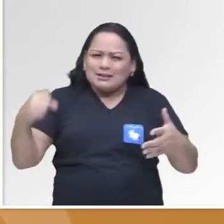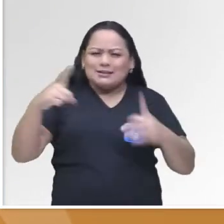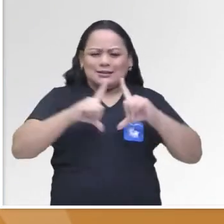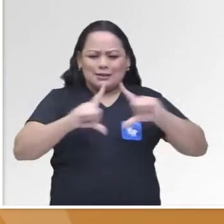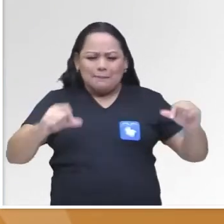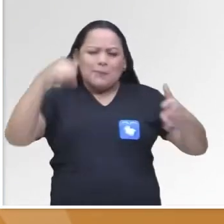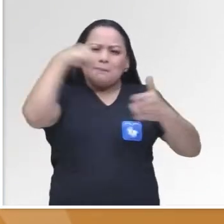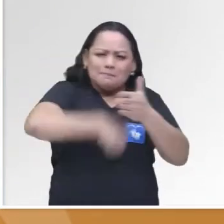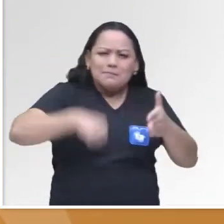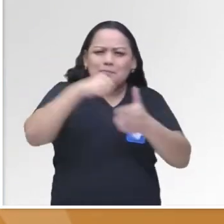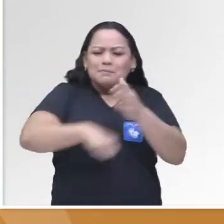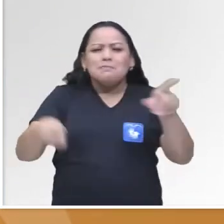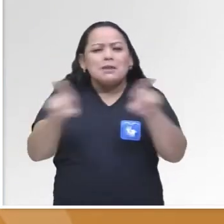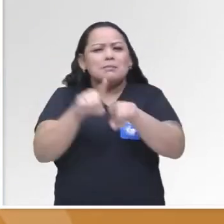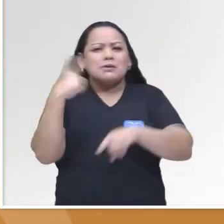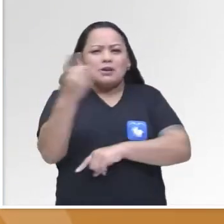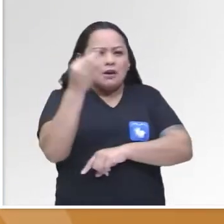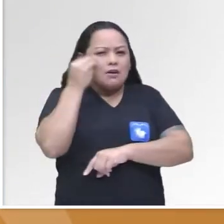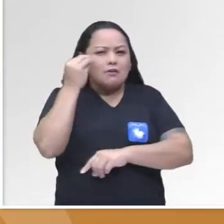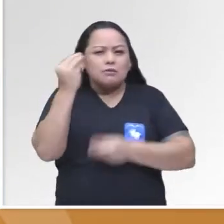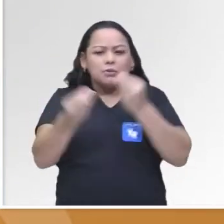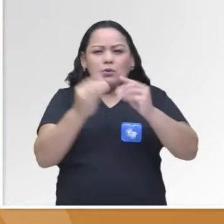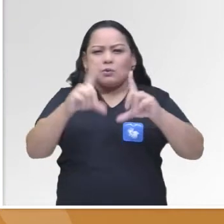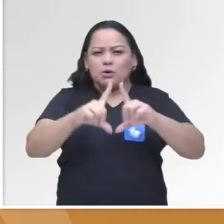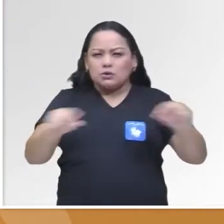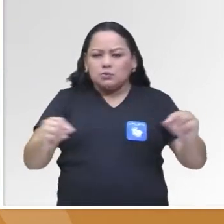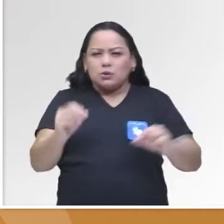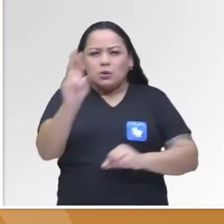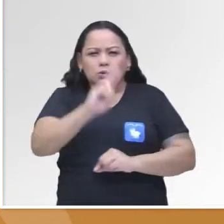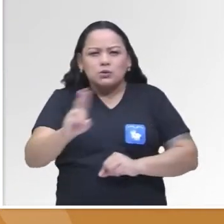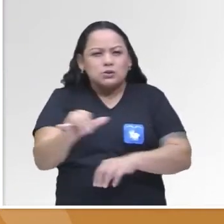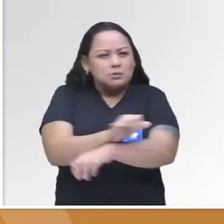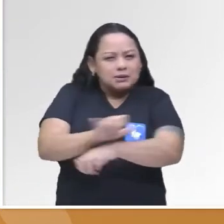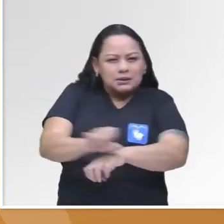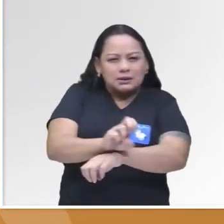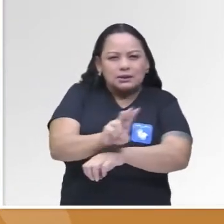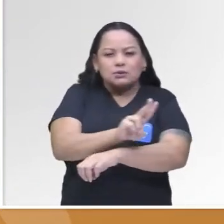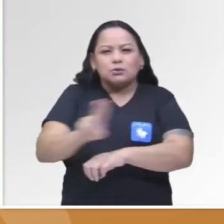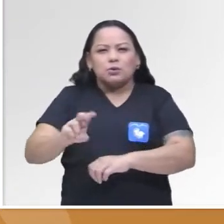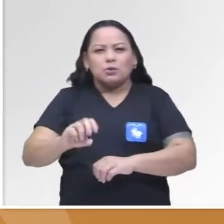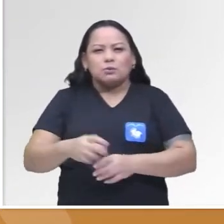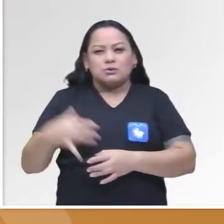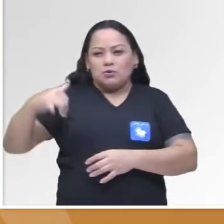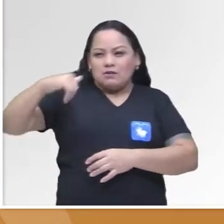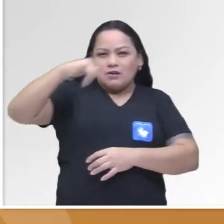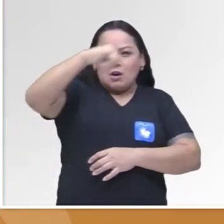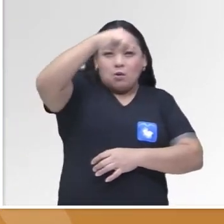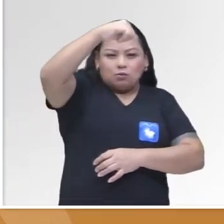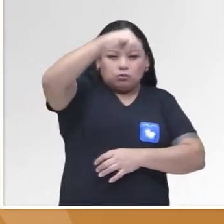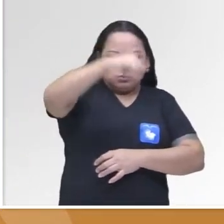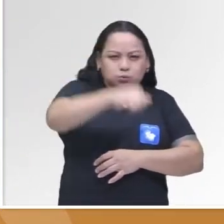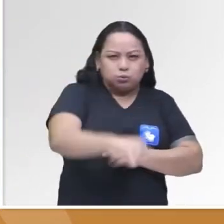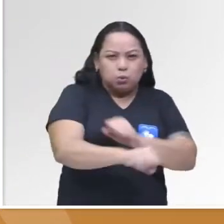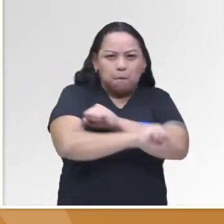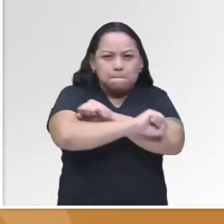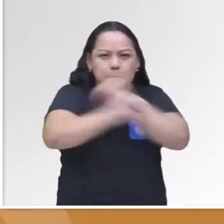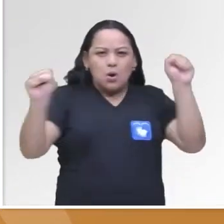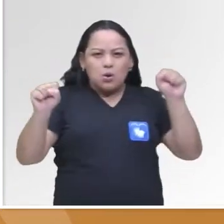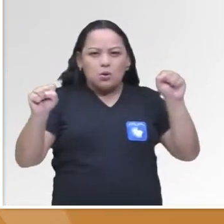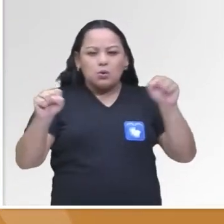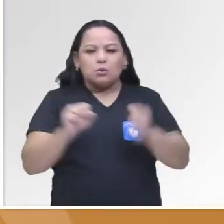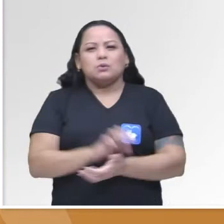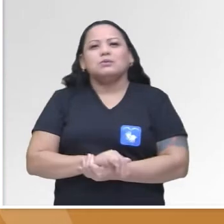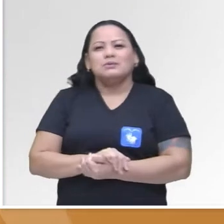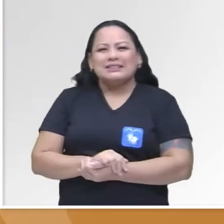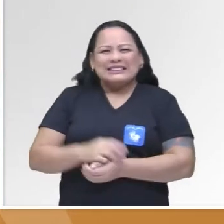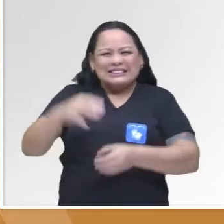que nós vimos que eles começaram a se utilizar de uma tática dos chamados pilotos kamikaze. Um dos pilotos de aviões ali com os aviões carregados de